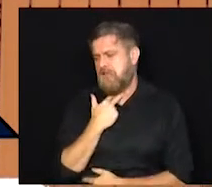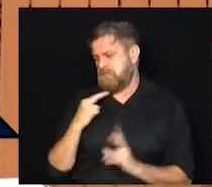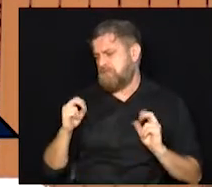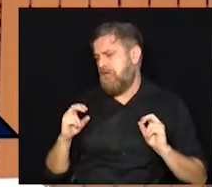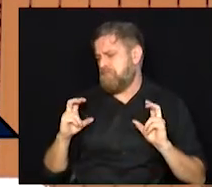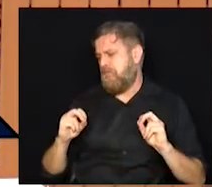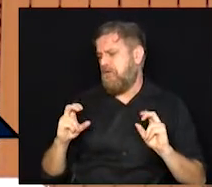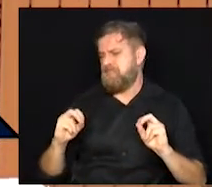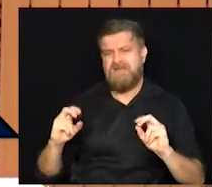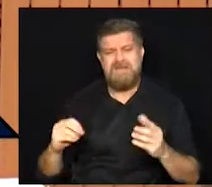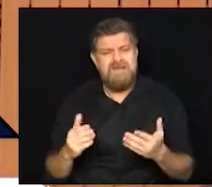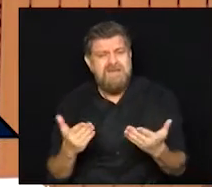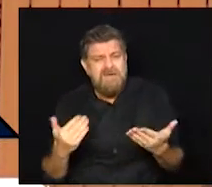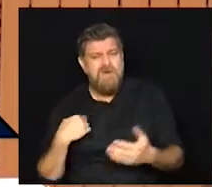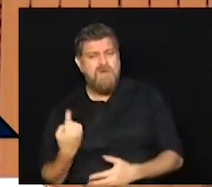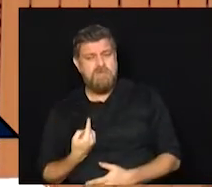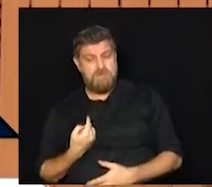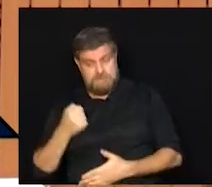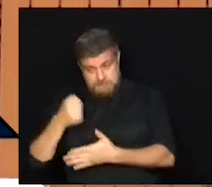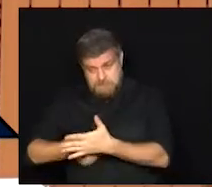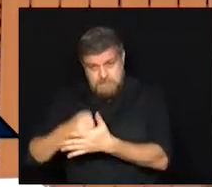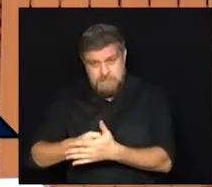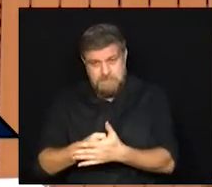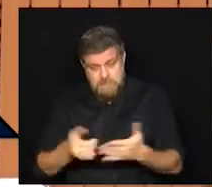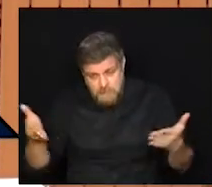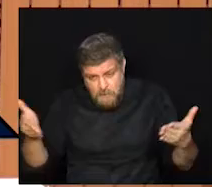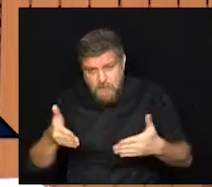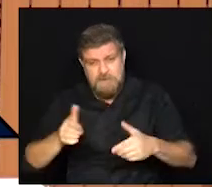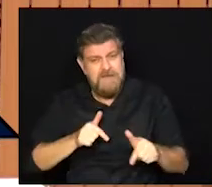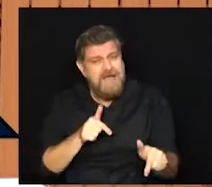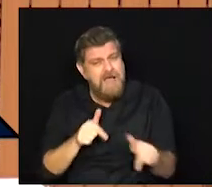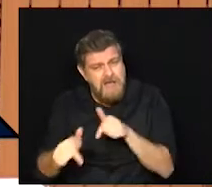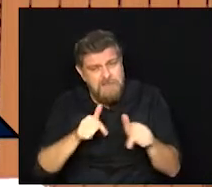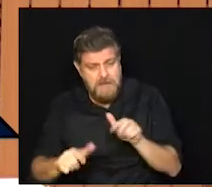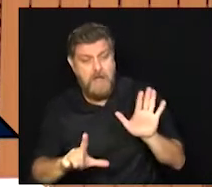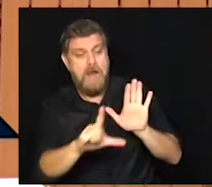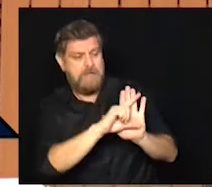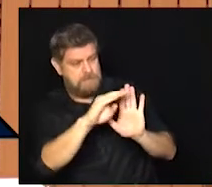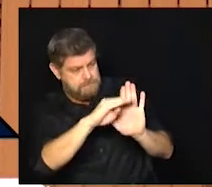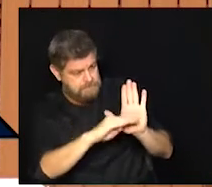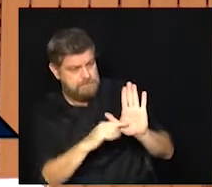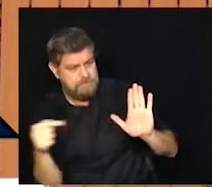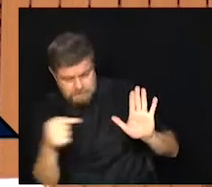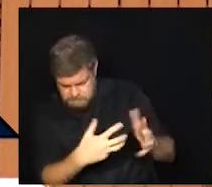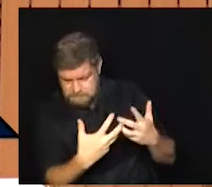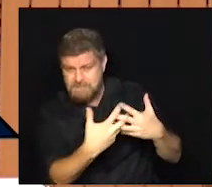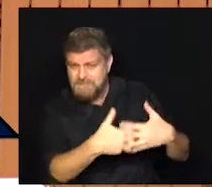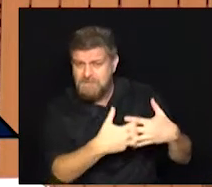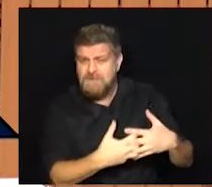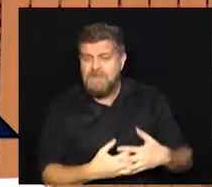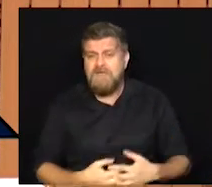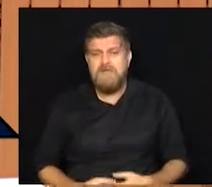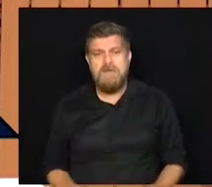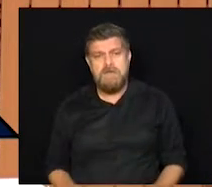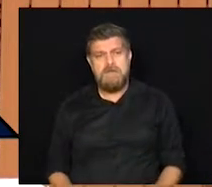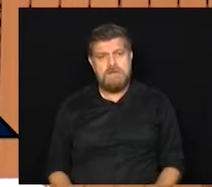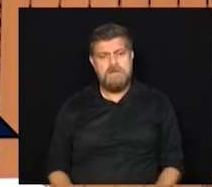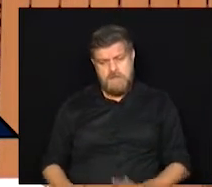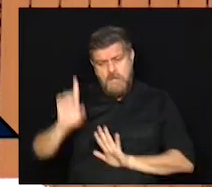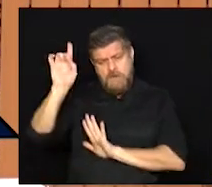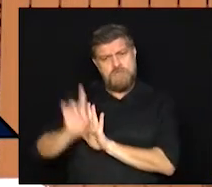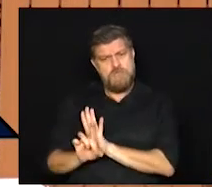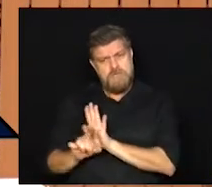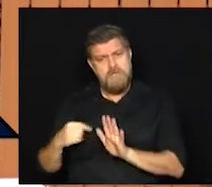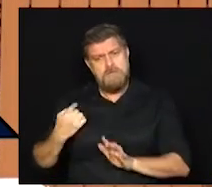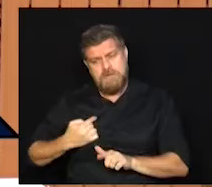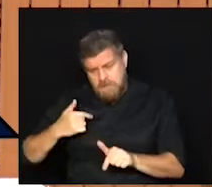que nós temos que bater muito forte hoje? É trabalhar em cima do que realmente é lei, porque é justo, já é direito. E nós temos que trabalhar em cima